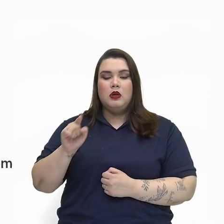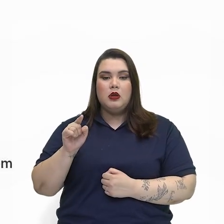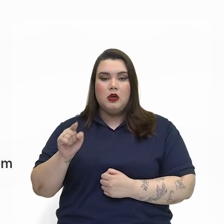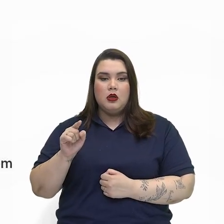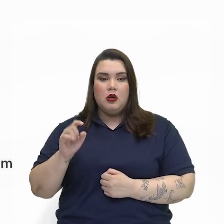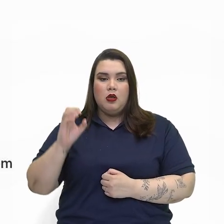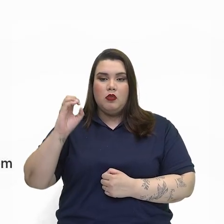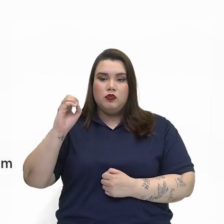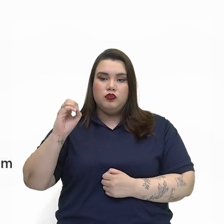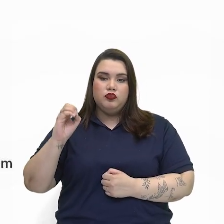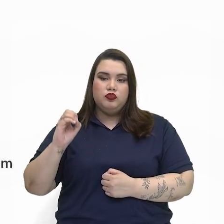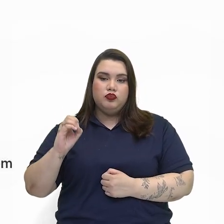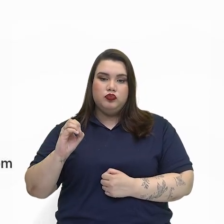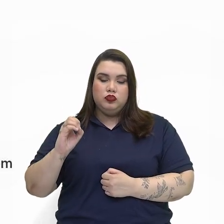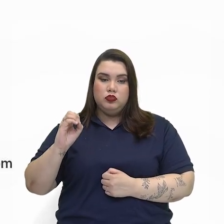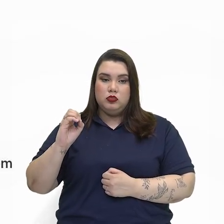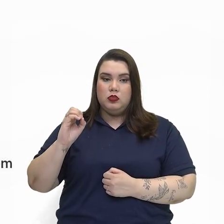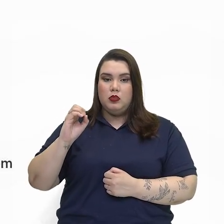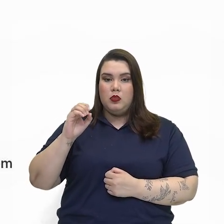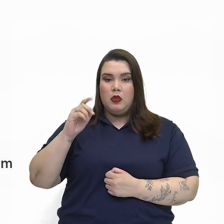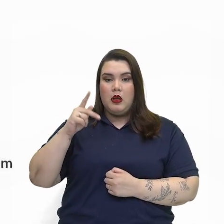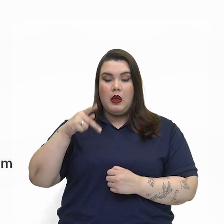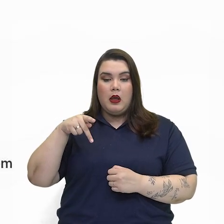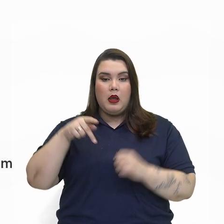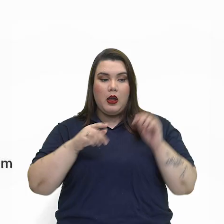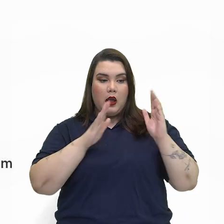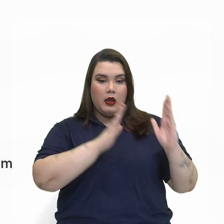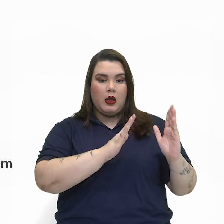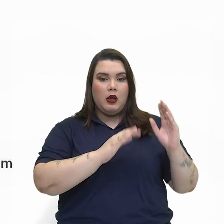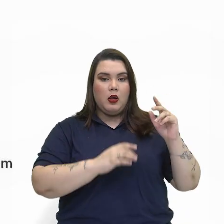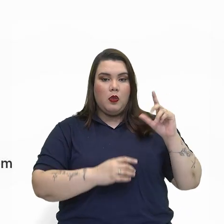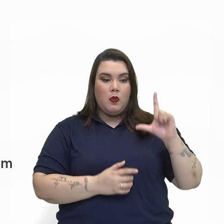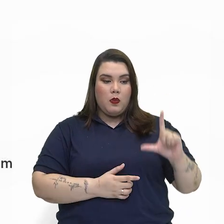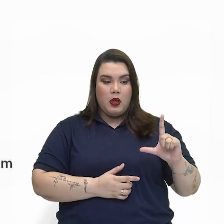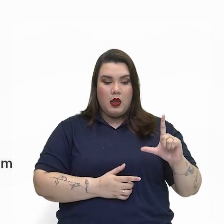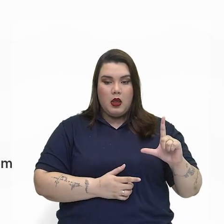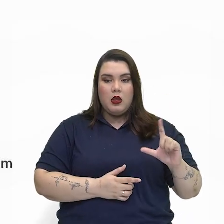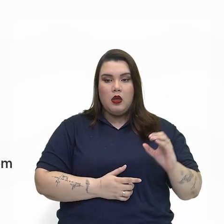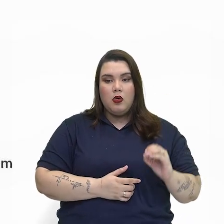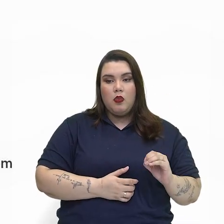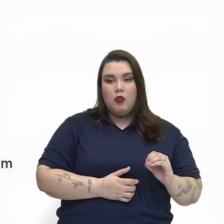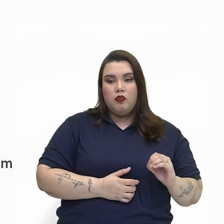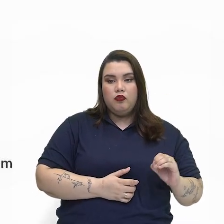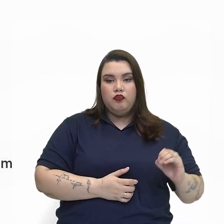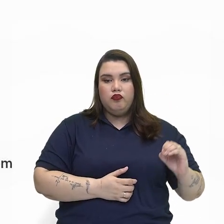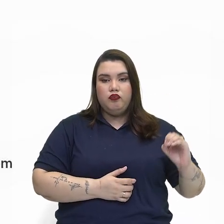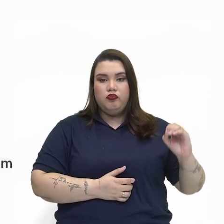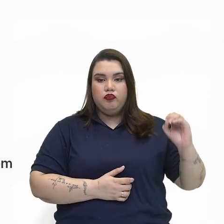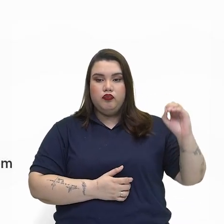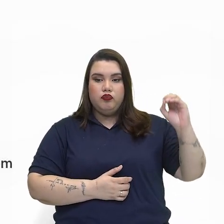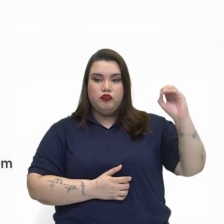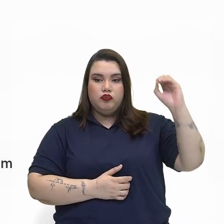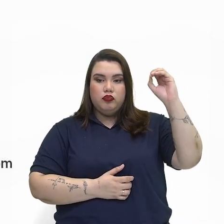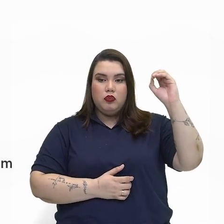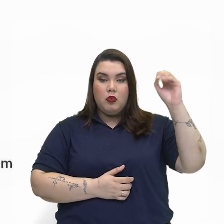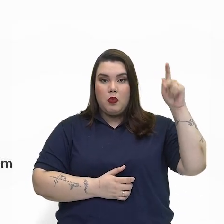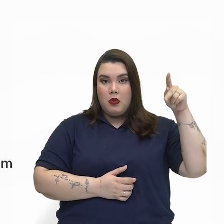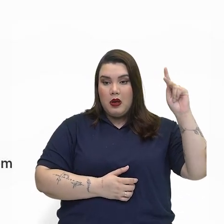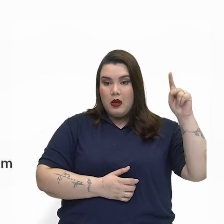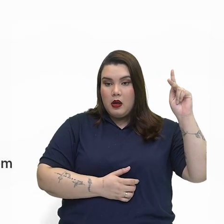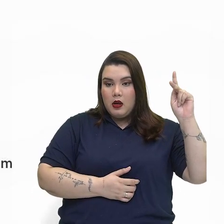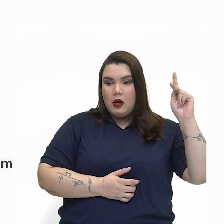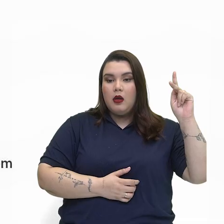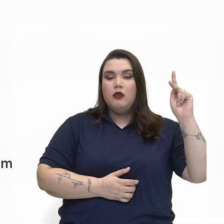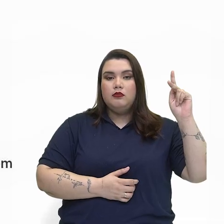deslocar, né, aqui do ponto K, do ponto L até o ponto K, certo? Se